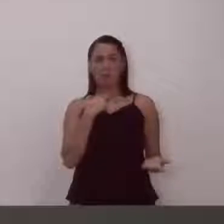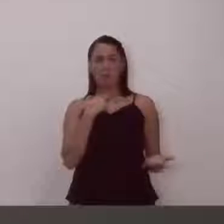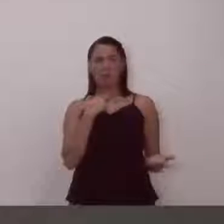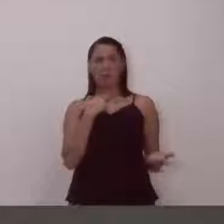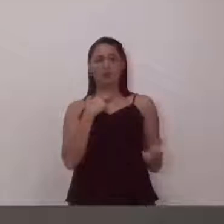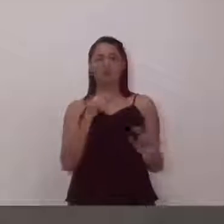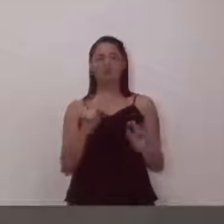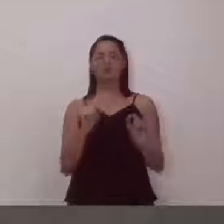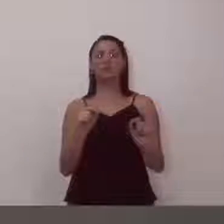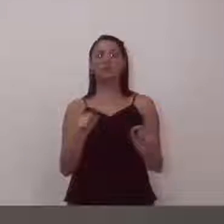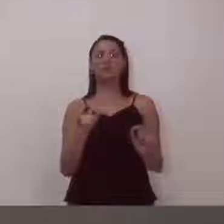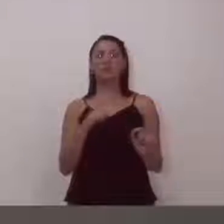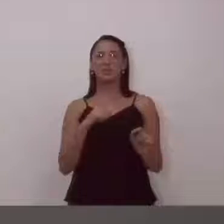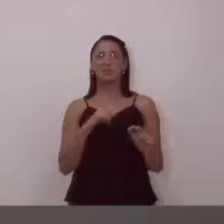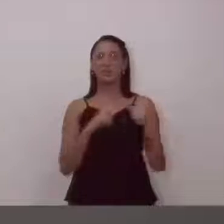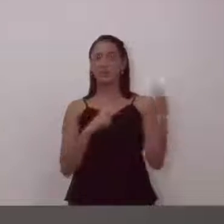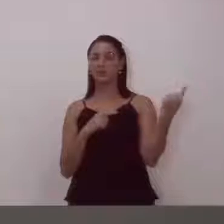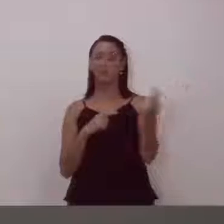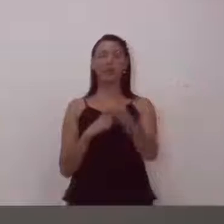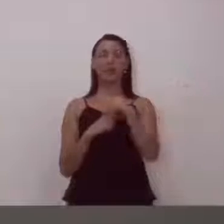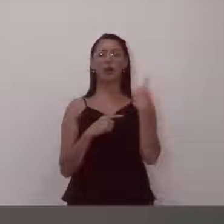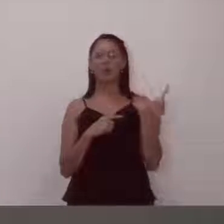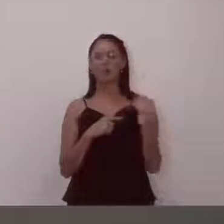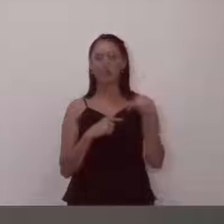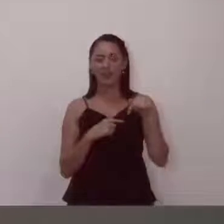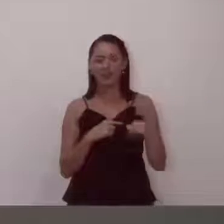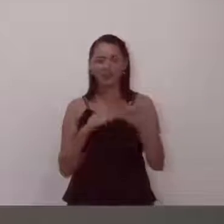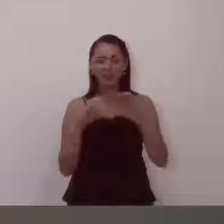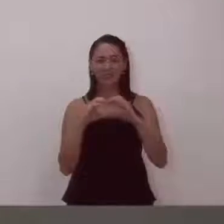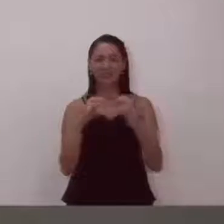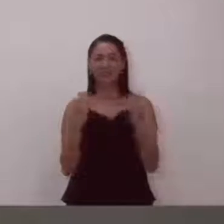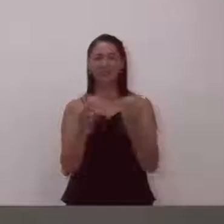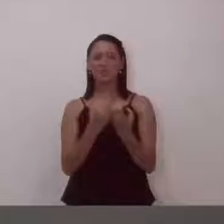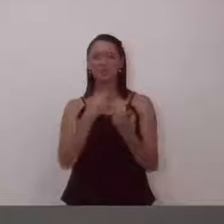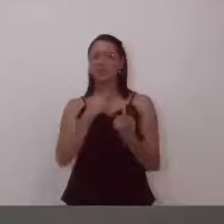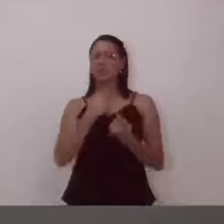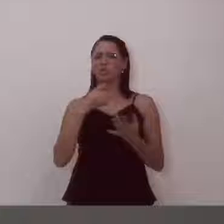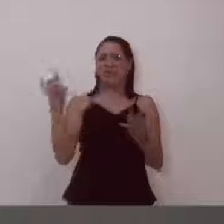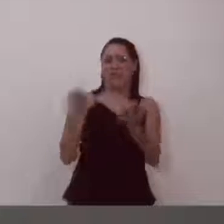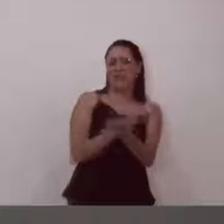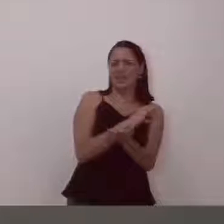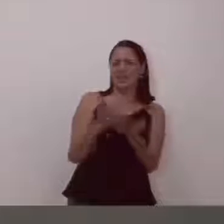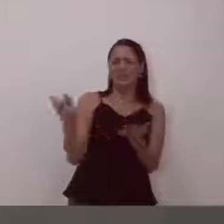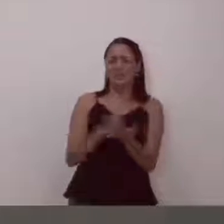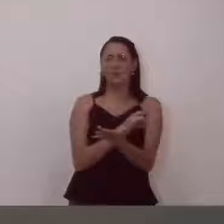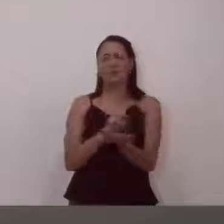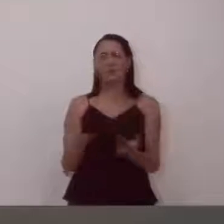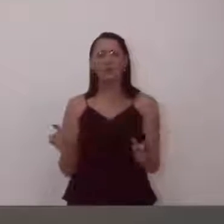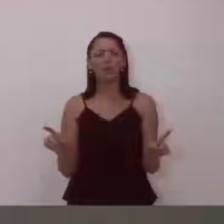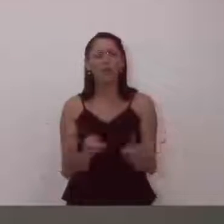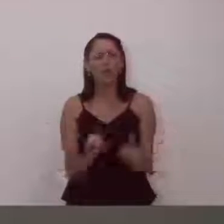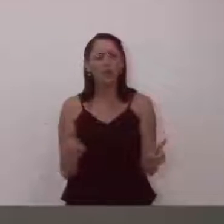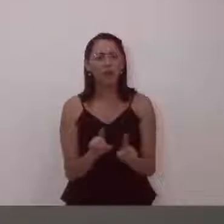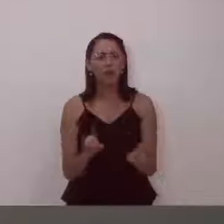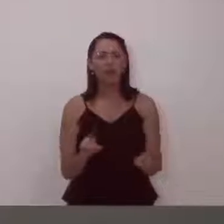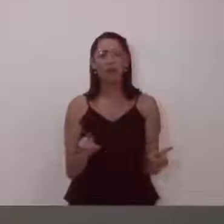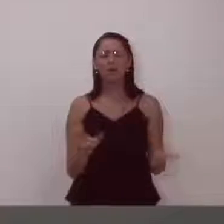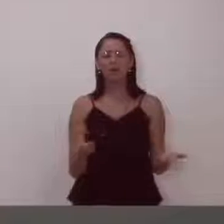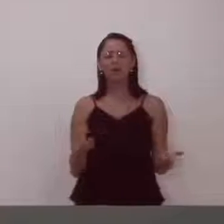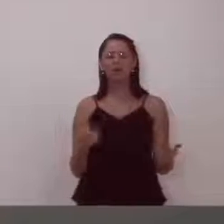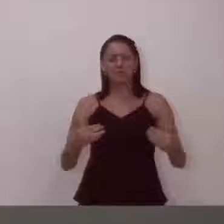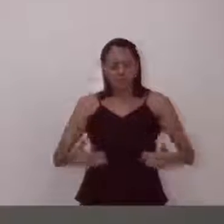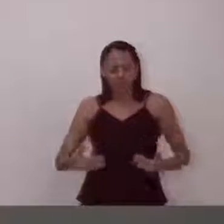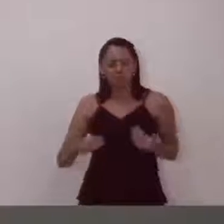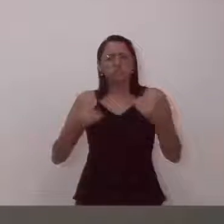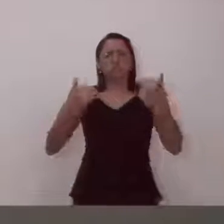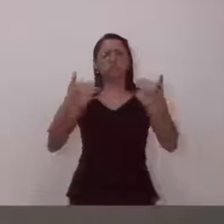de Leis, não pode ter nós, não nos podem ter como inimigos, porque a intenção é para que a própria Sanebave dê um passo a